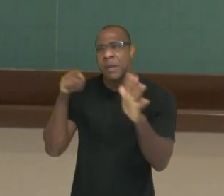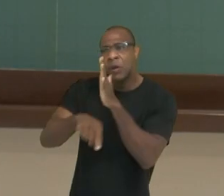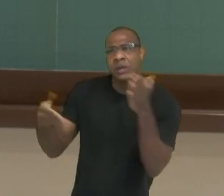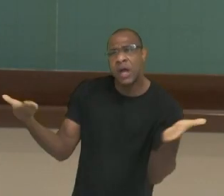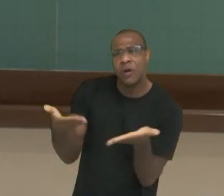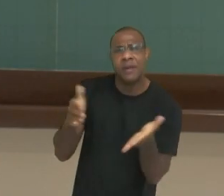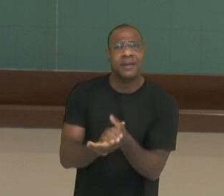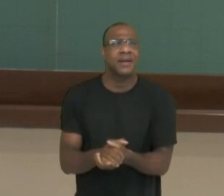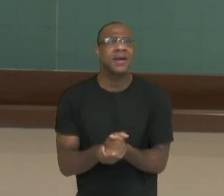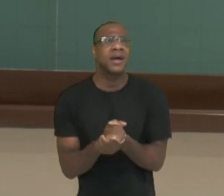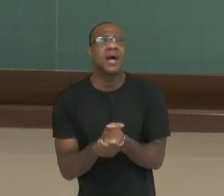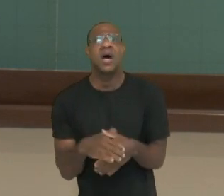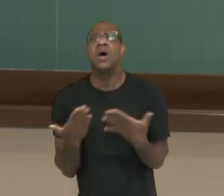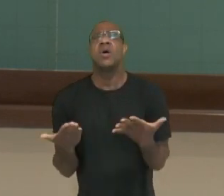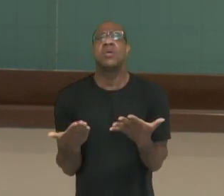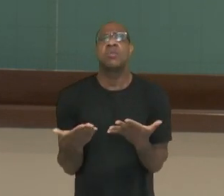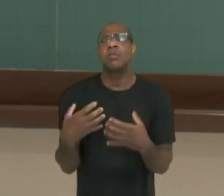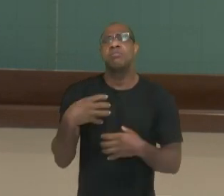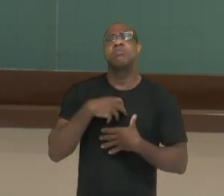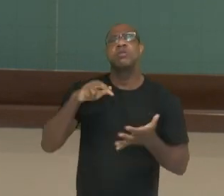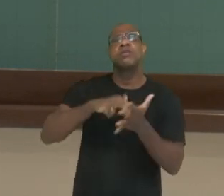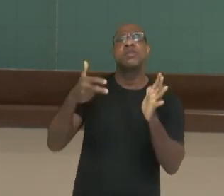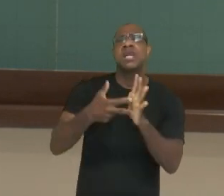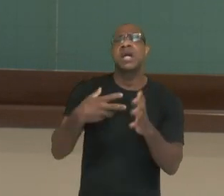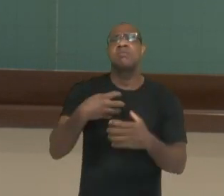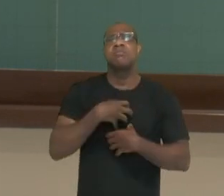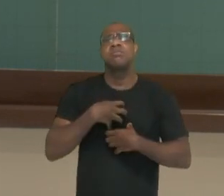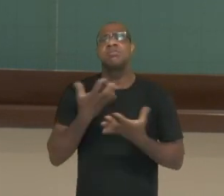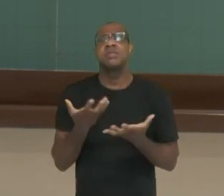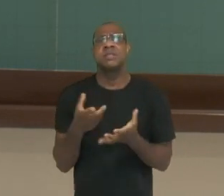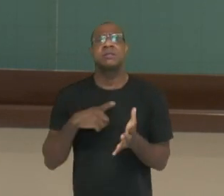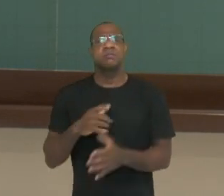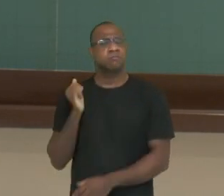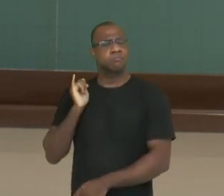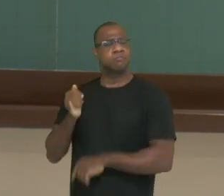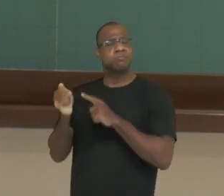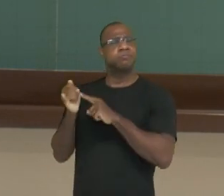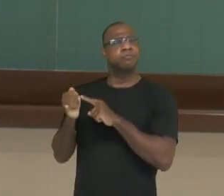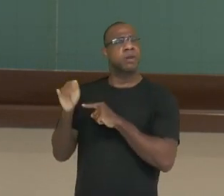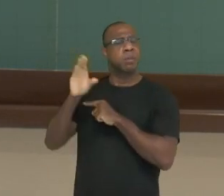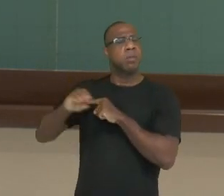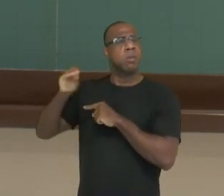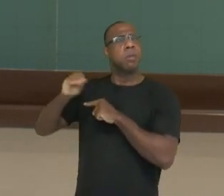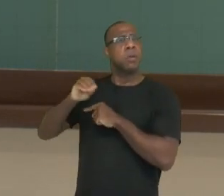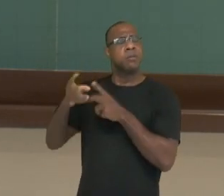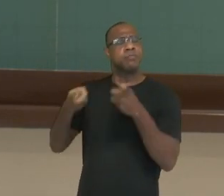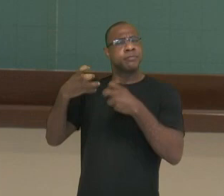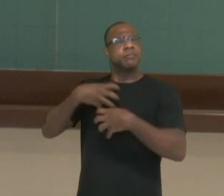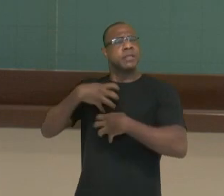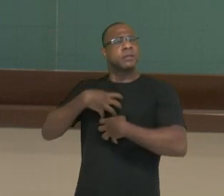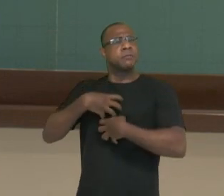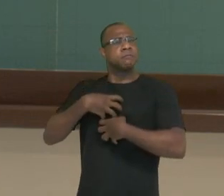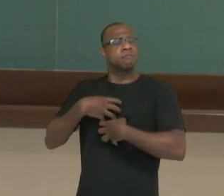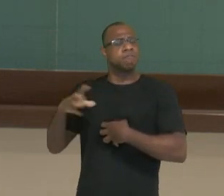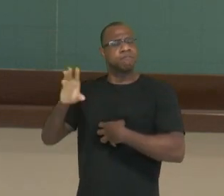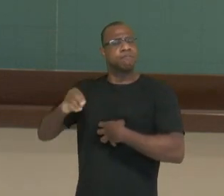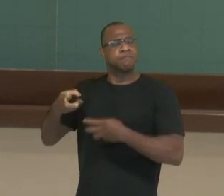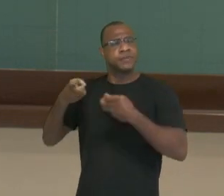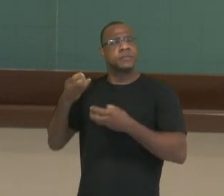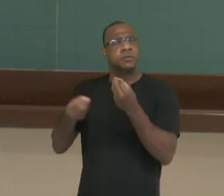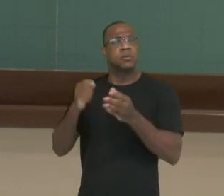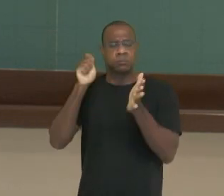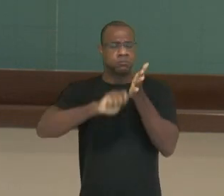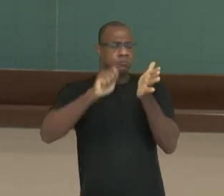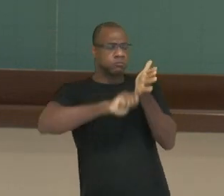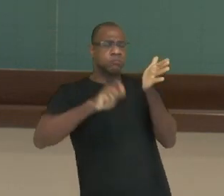pergunto, qual o efeito de sentido produzido pela voz narrativa nesse conto? Explique, a partir